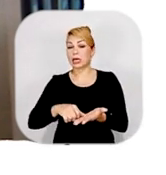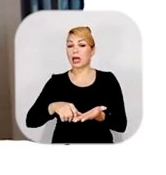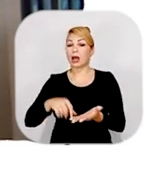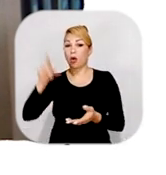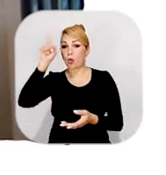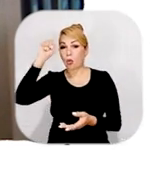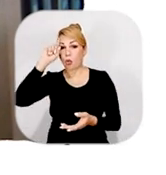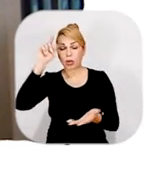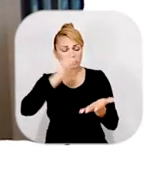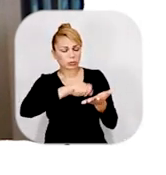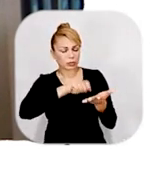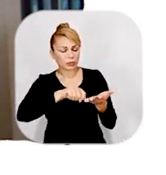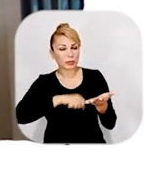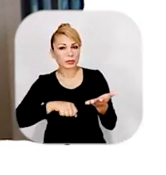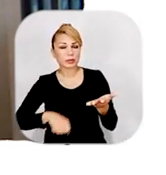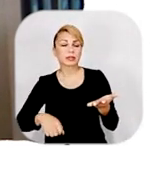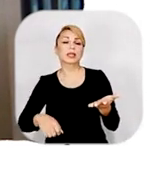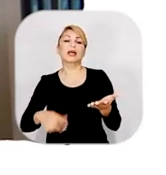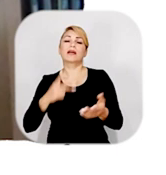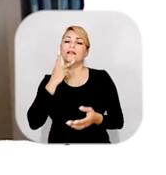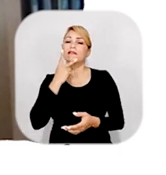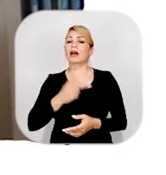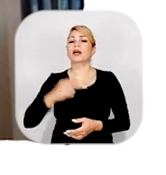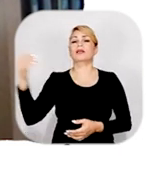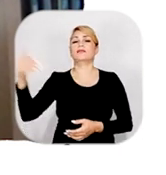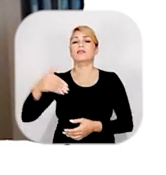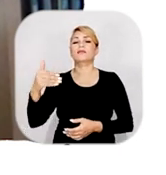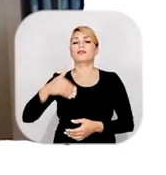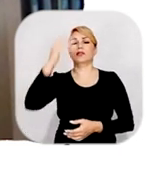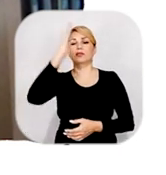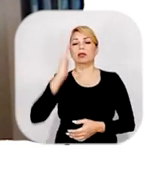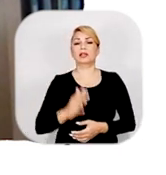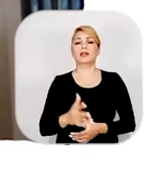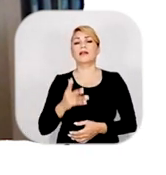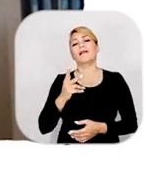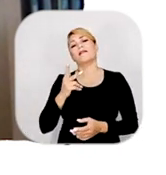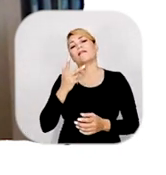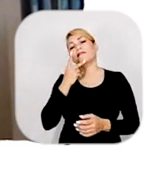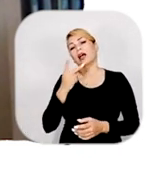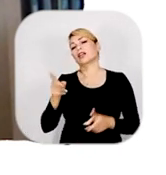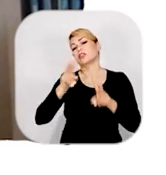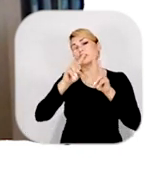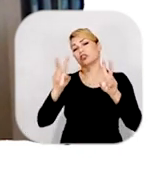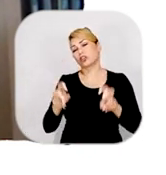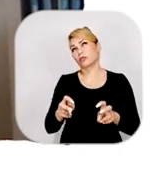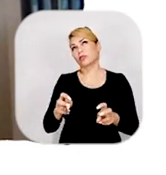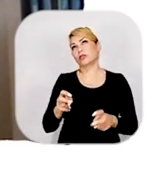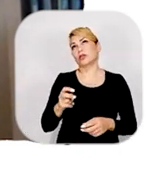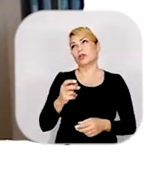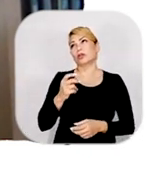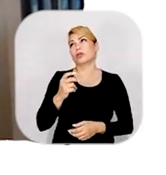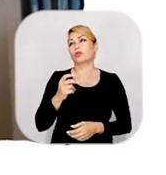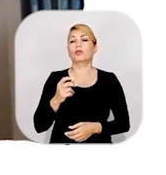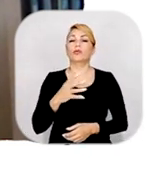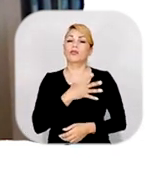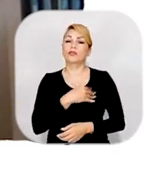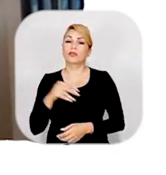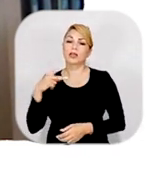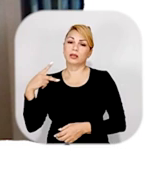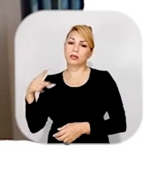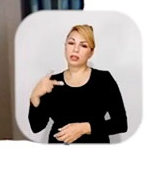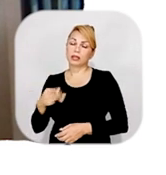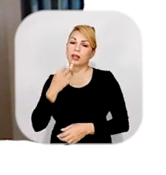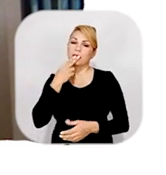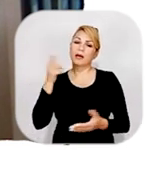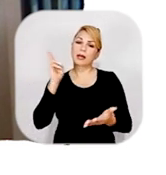né, e fala também sobre o filho dele, né, e também um depoimento assim da família, as cartas que puderam chegar aos